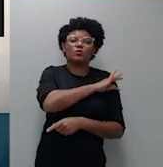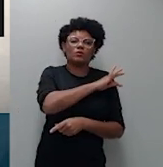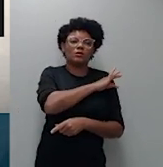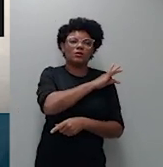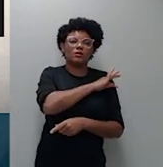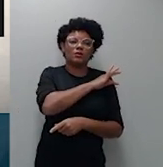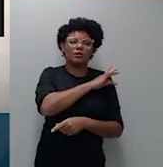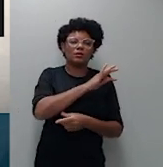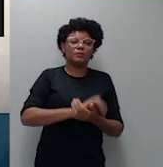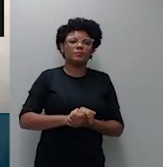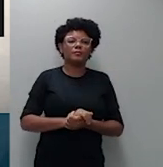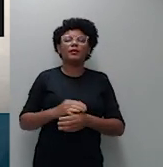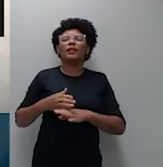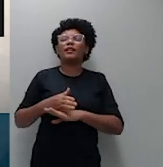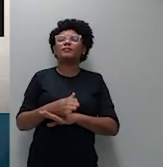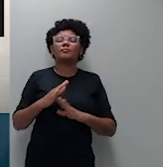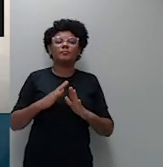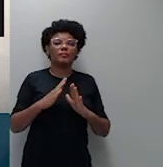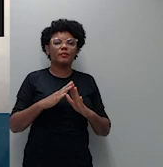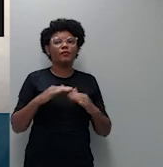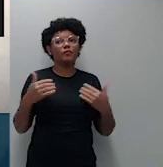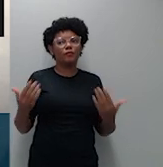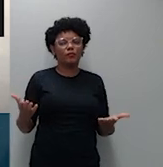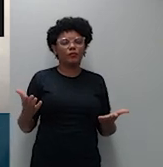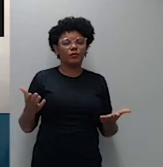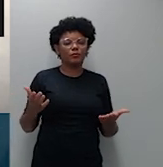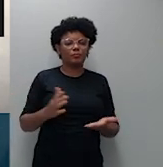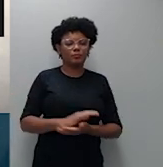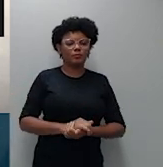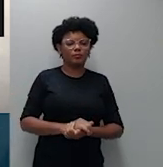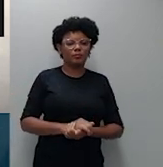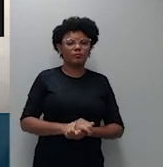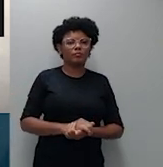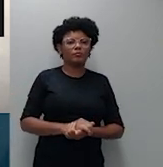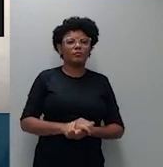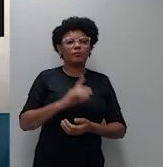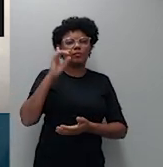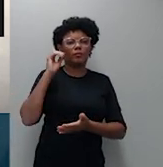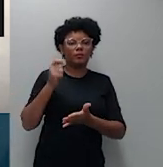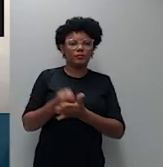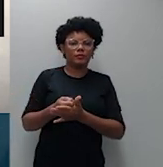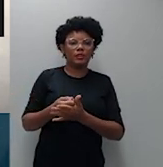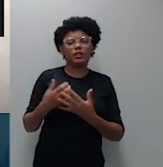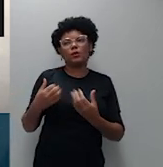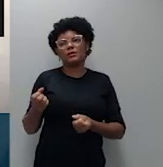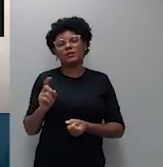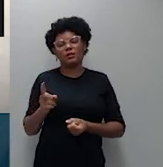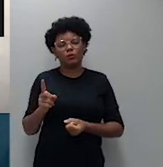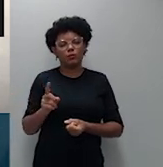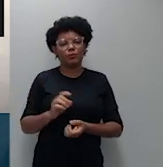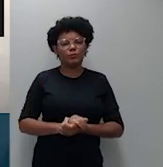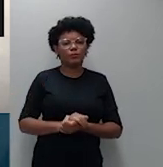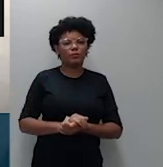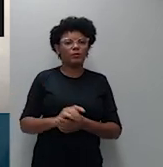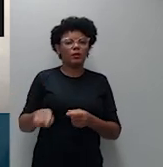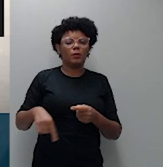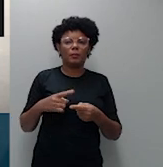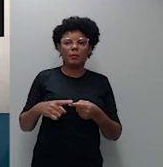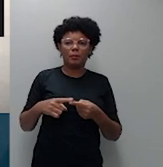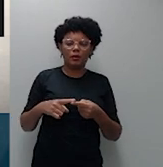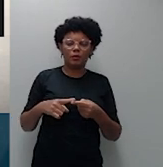Caracas e foi assim que eu decidir eu neguei provimento ao primeiro e